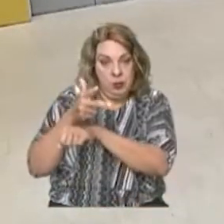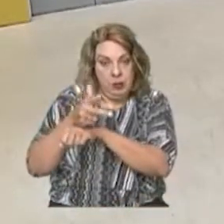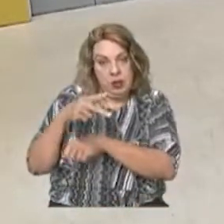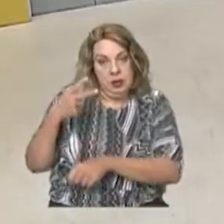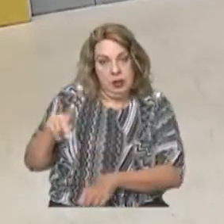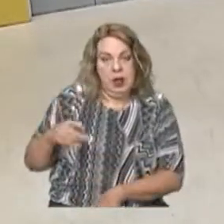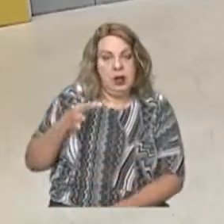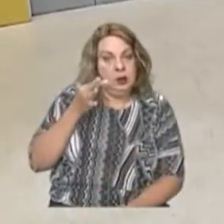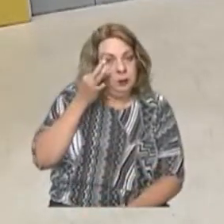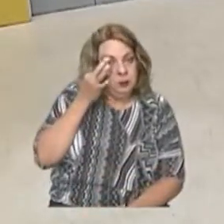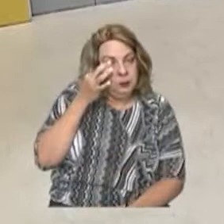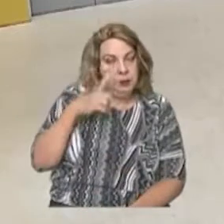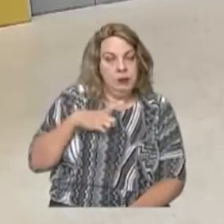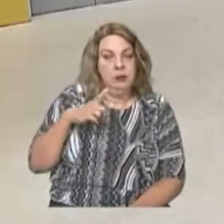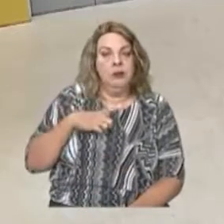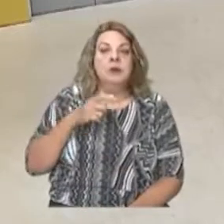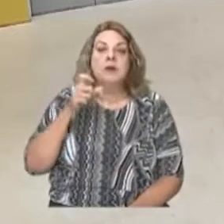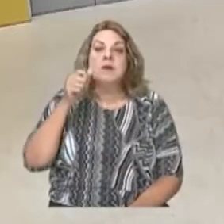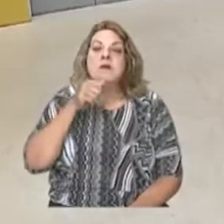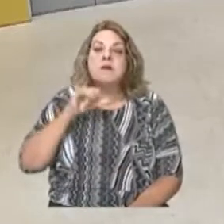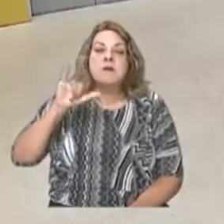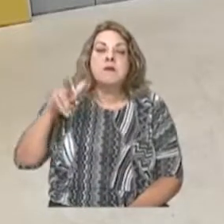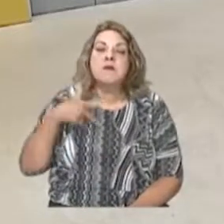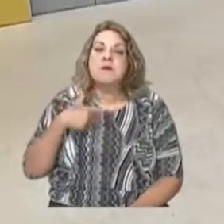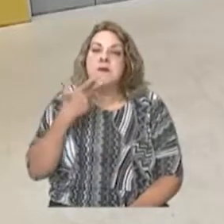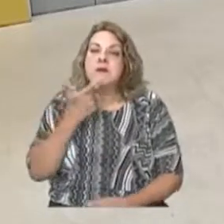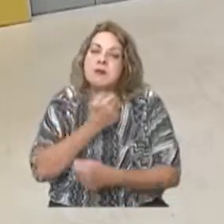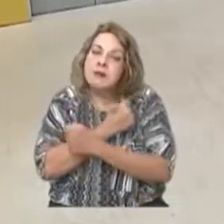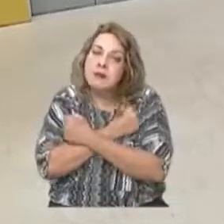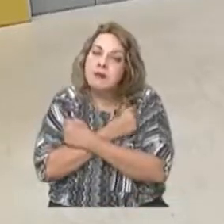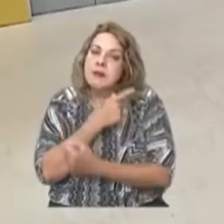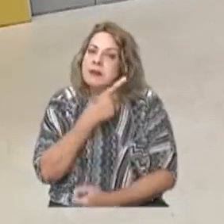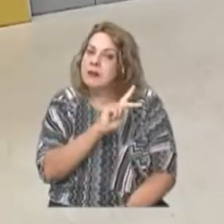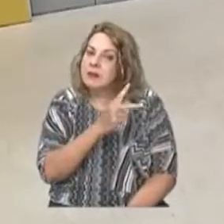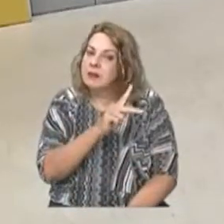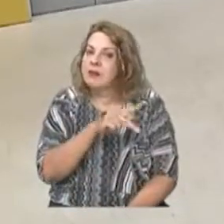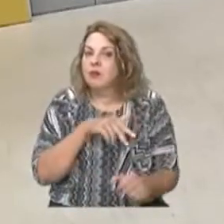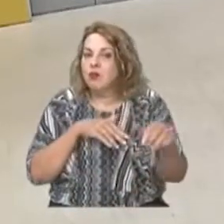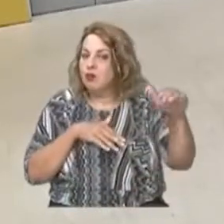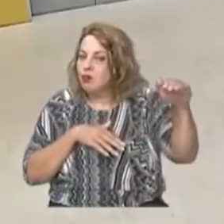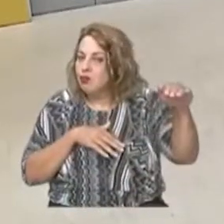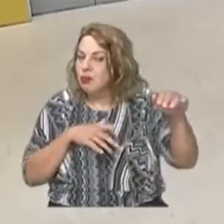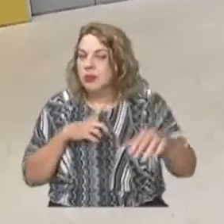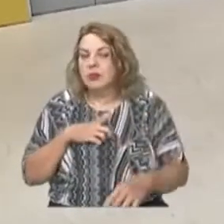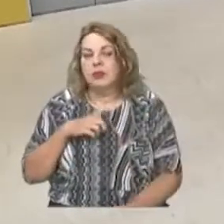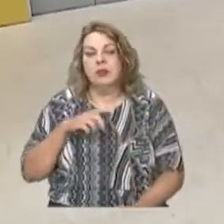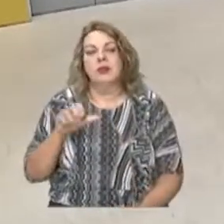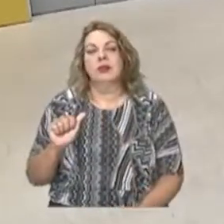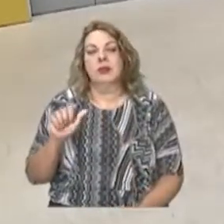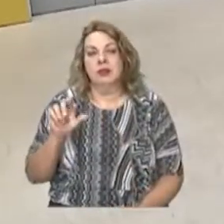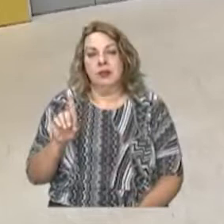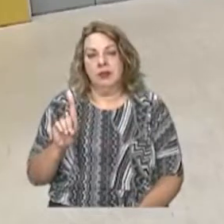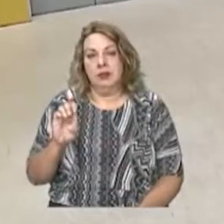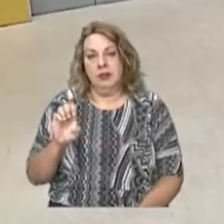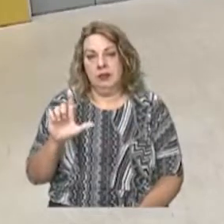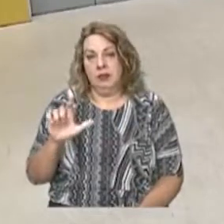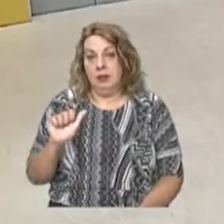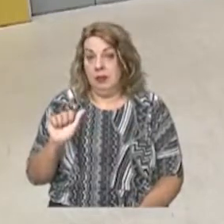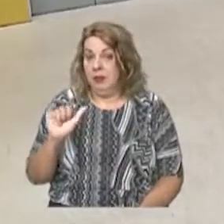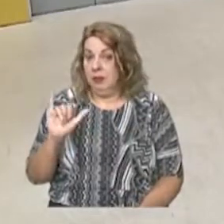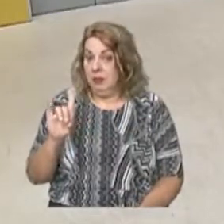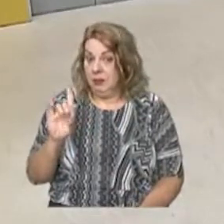especial, aniversariante Adelaide, promotora aí na Regional Socorro 1. Beijo,